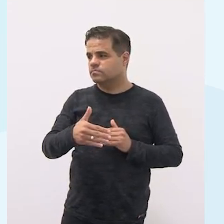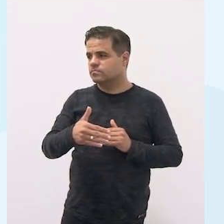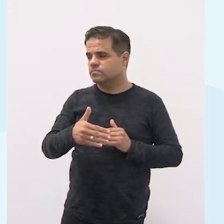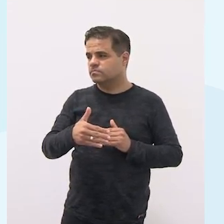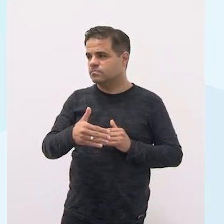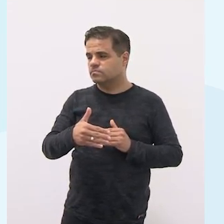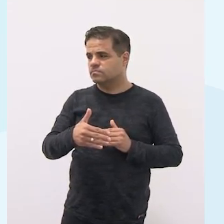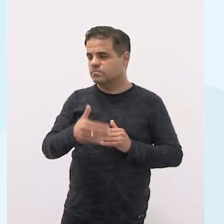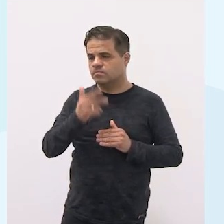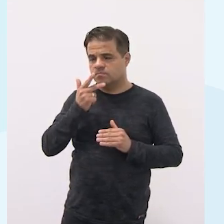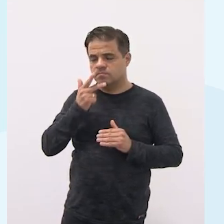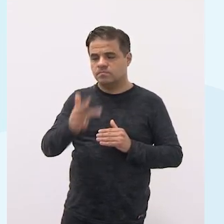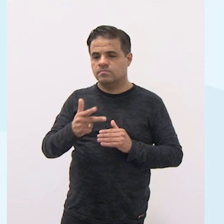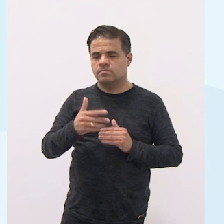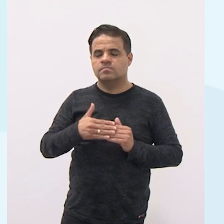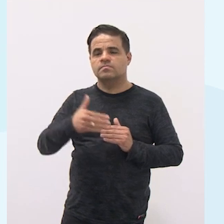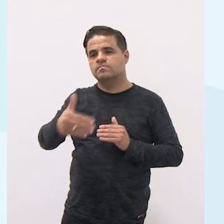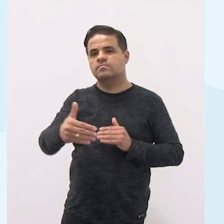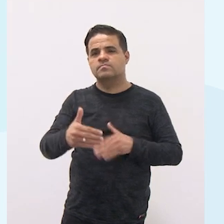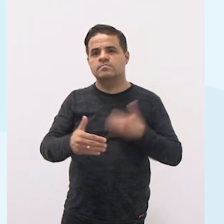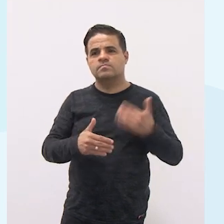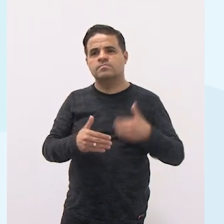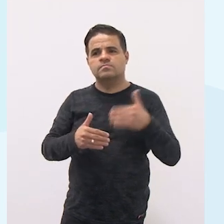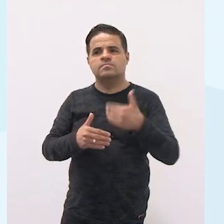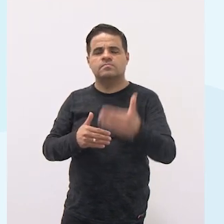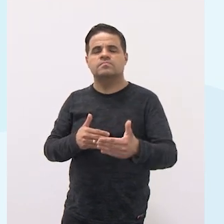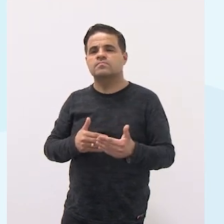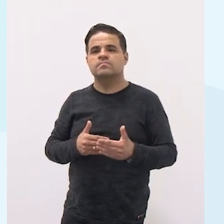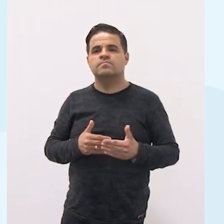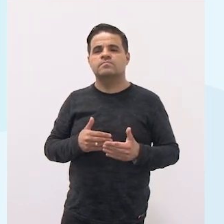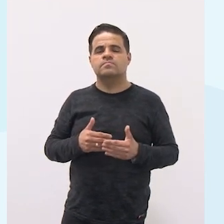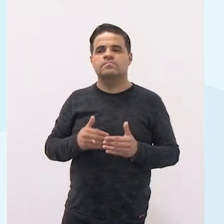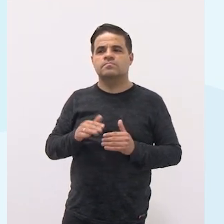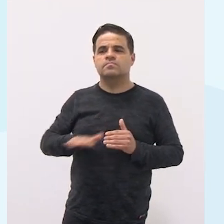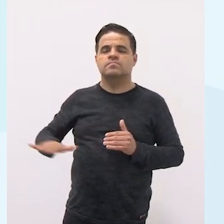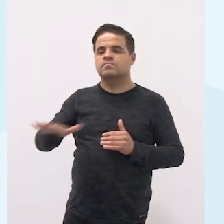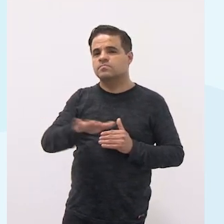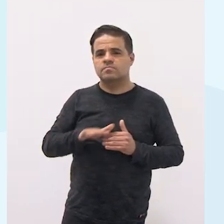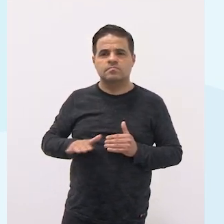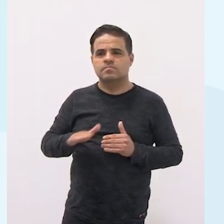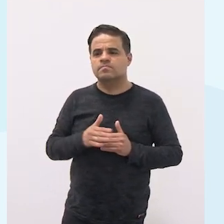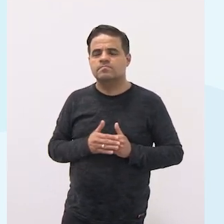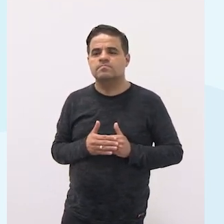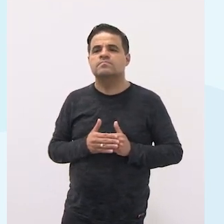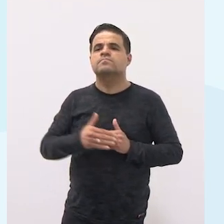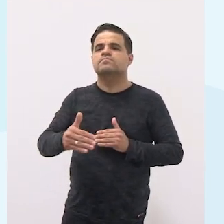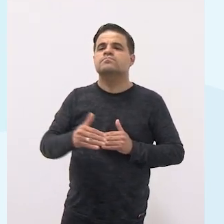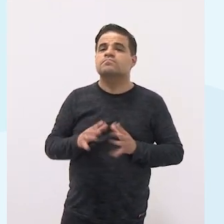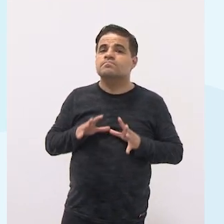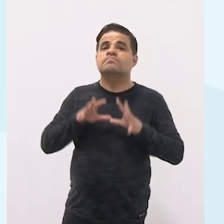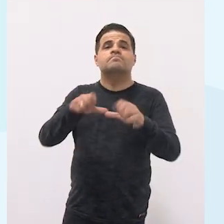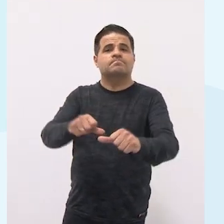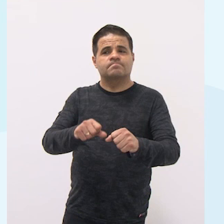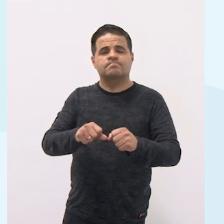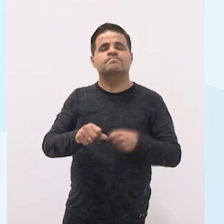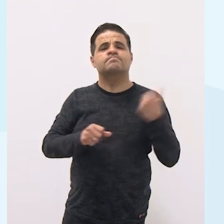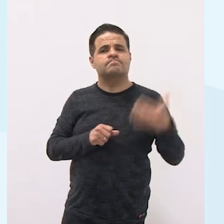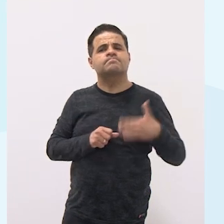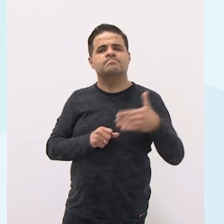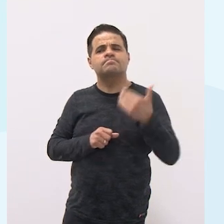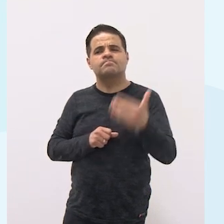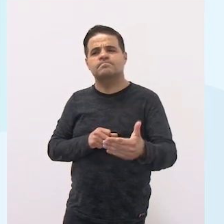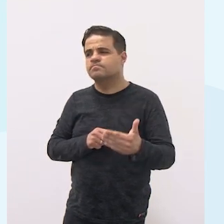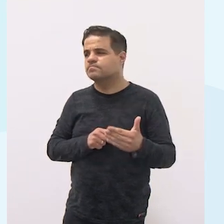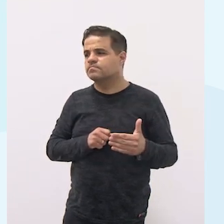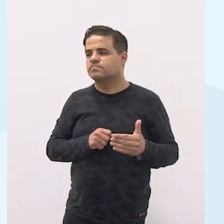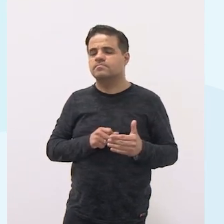elas queriam, o medo que elas tinham, que estão tão acostumadas a terem os direitos negados, então esse medo que